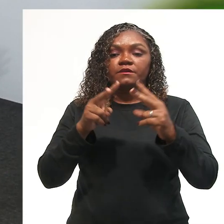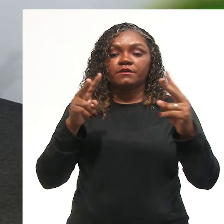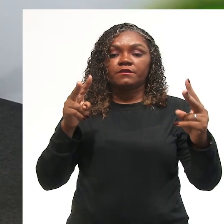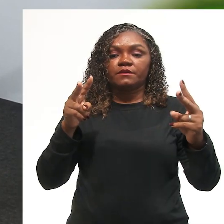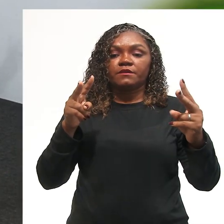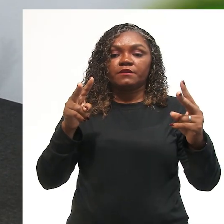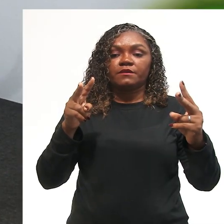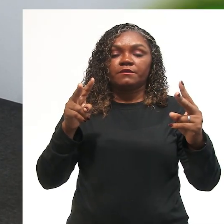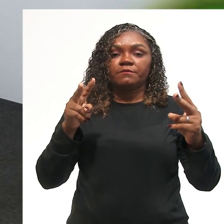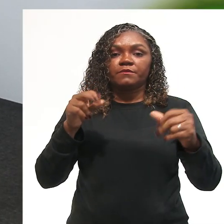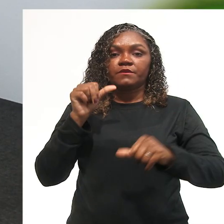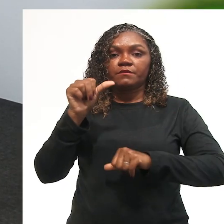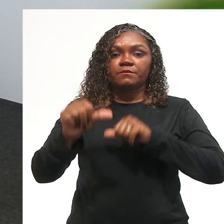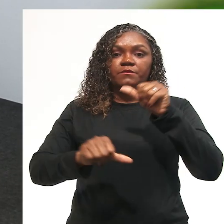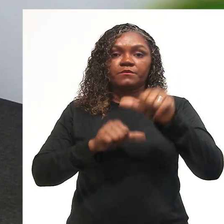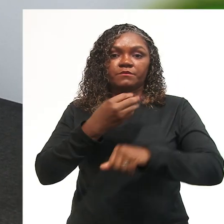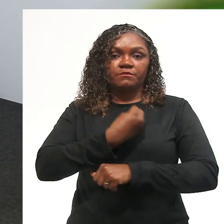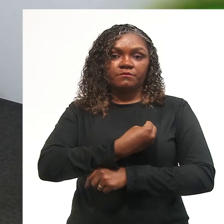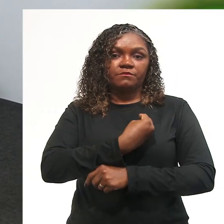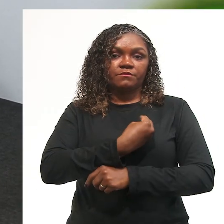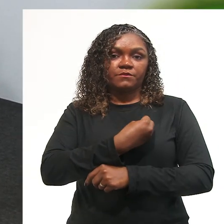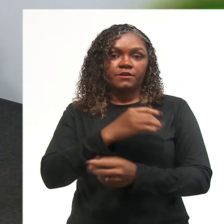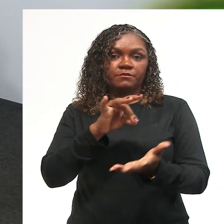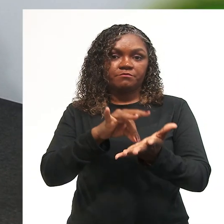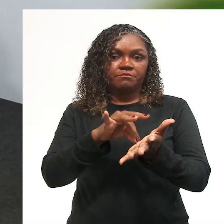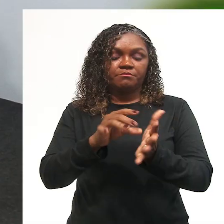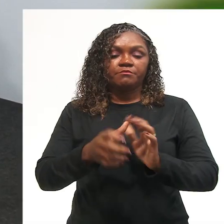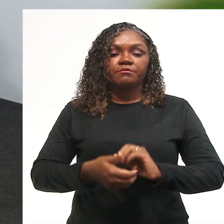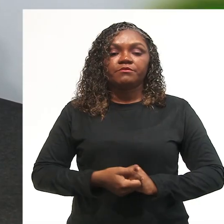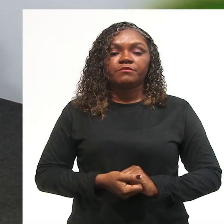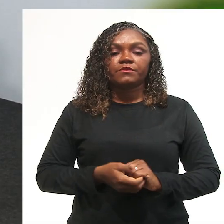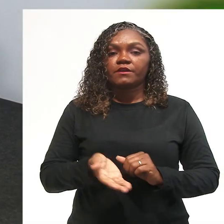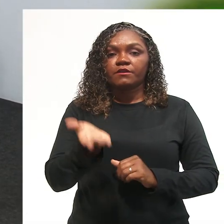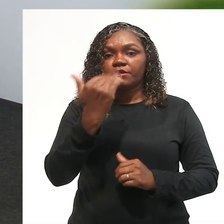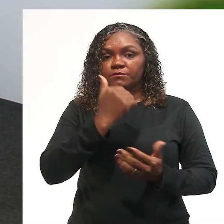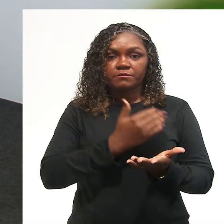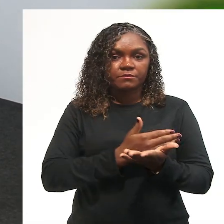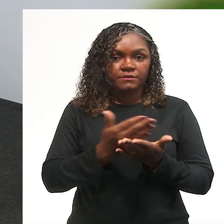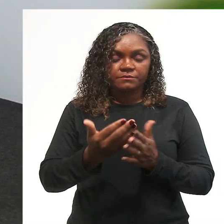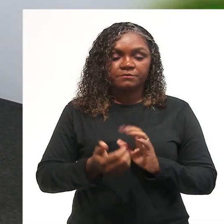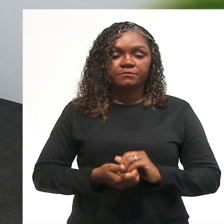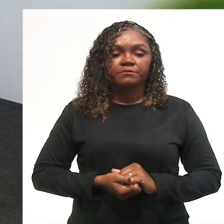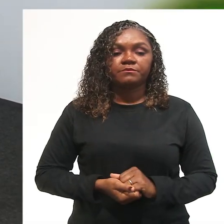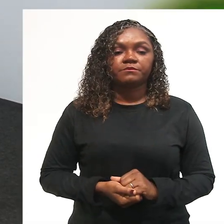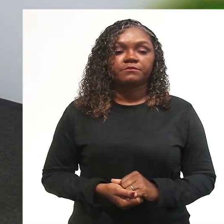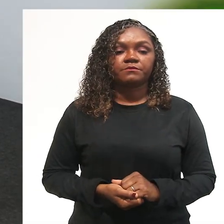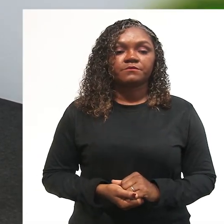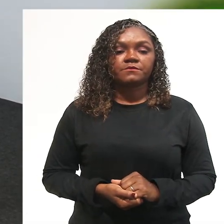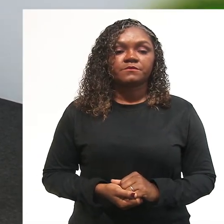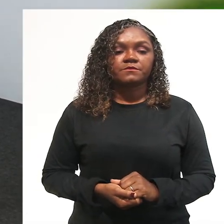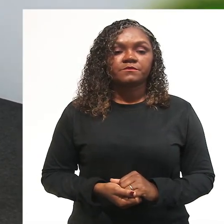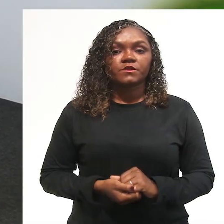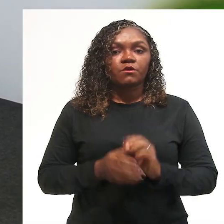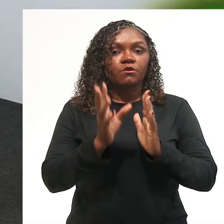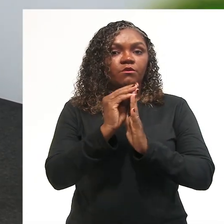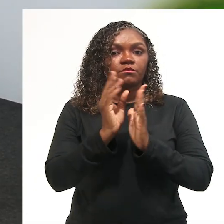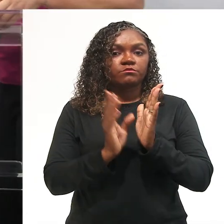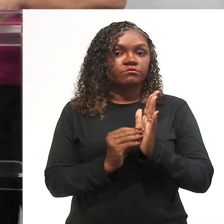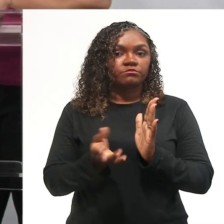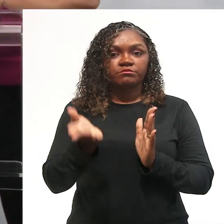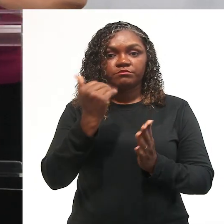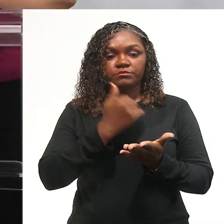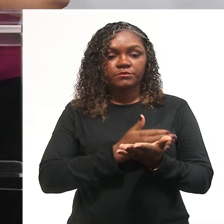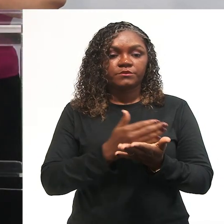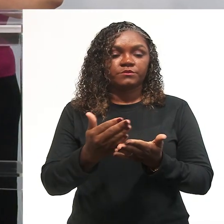Educação à Distância, Mudando Realidades. Vamos lá? Vamos começar então o nosso conteúdo?